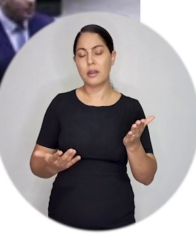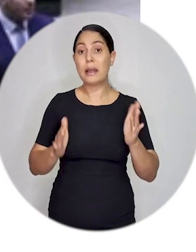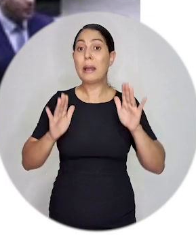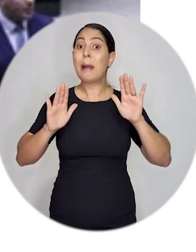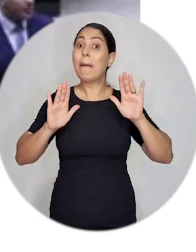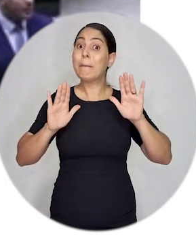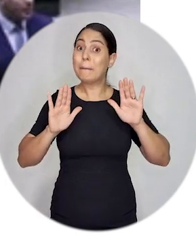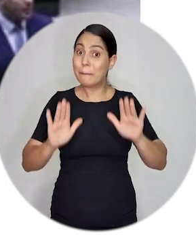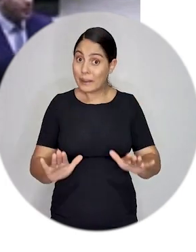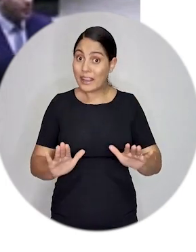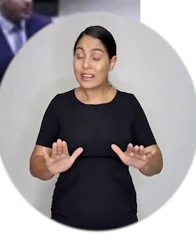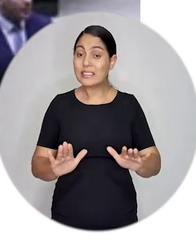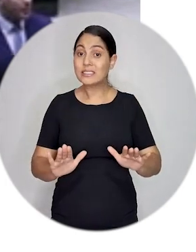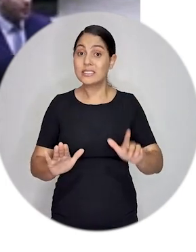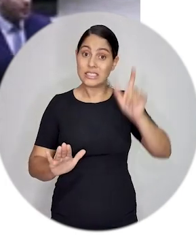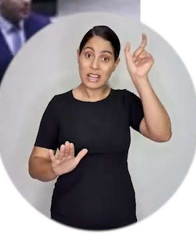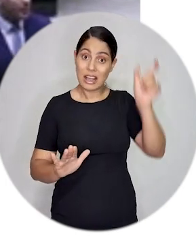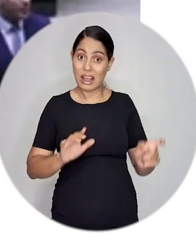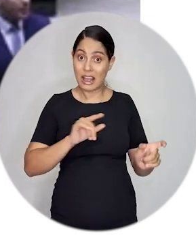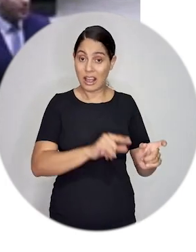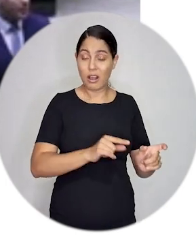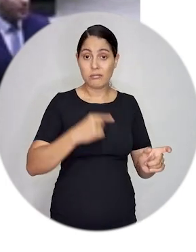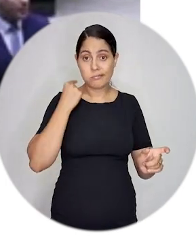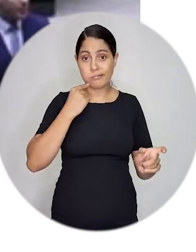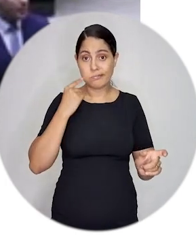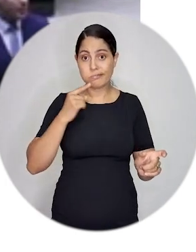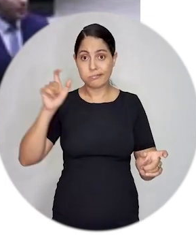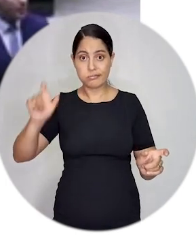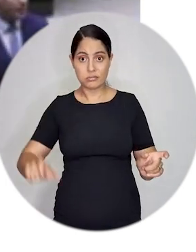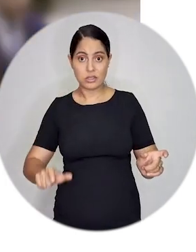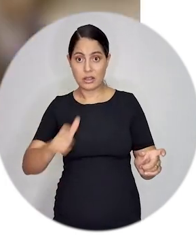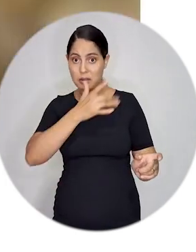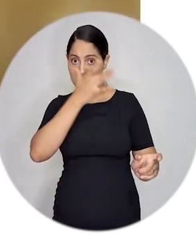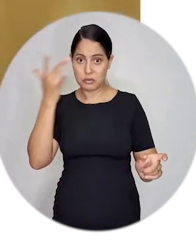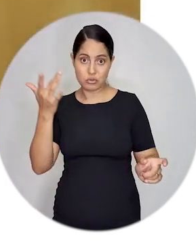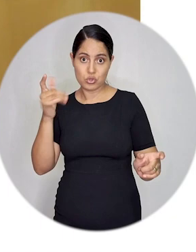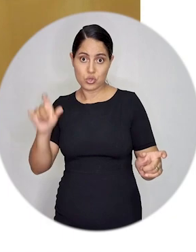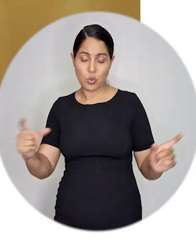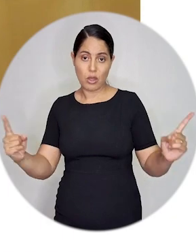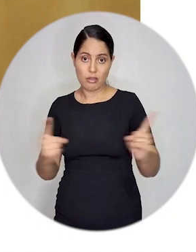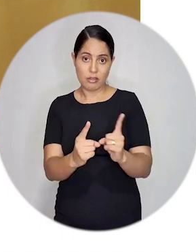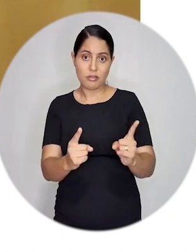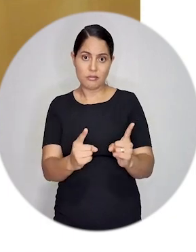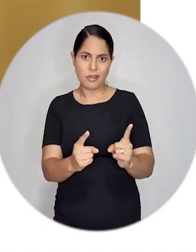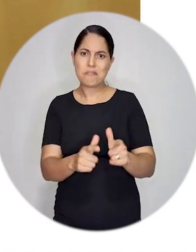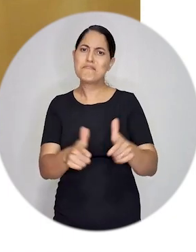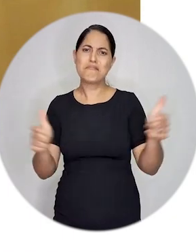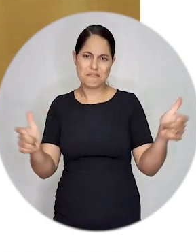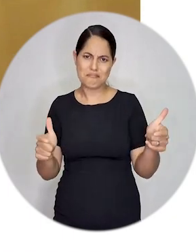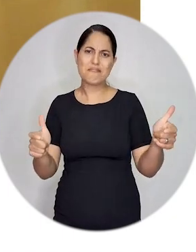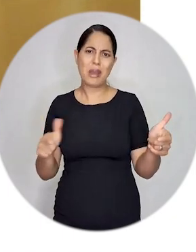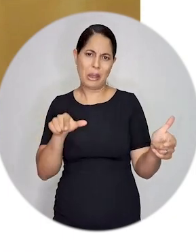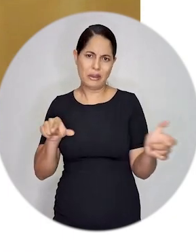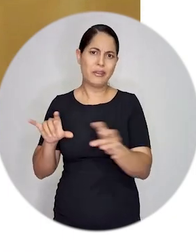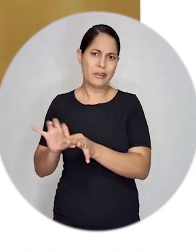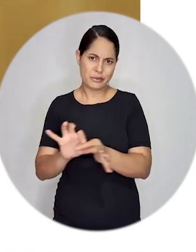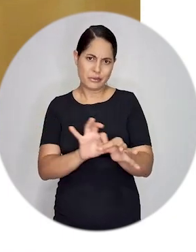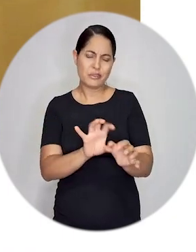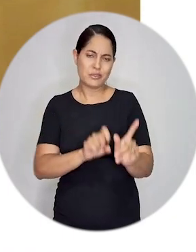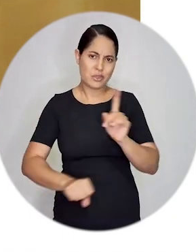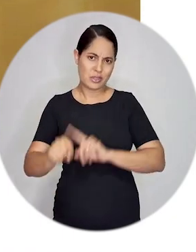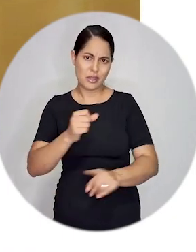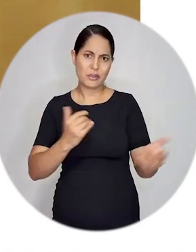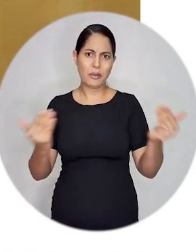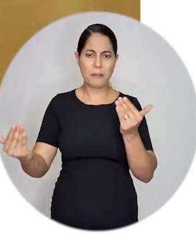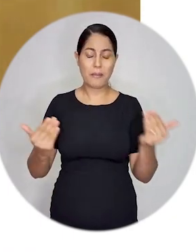nas operações anteriores. Mas, quando o advogado estiver atendendo uma pessoa física, o que, infelizmente, a maioria dos casos das sociedades que